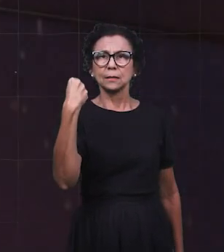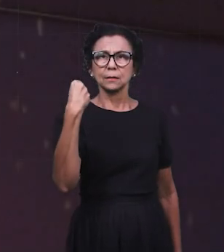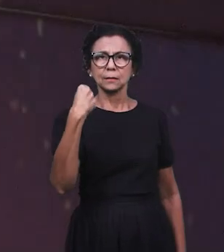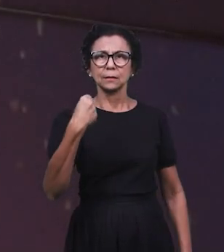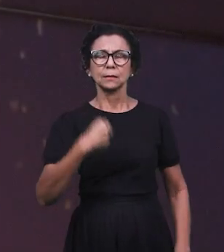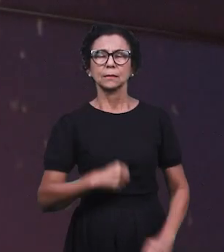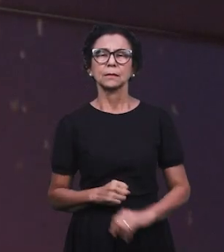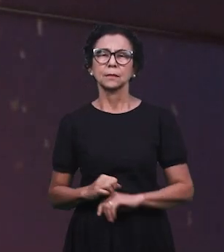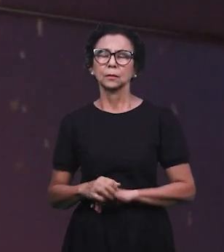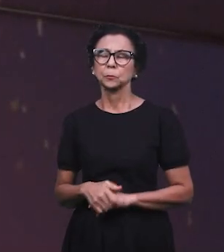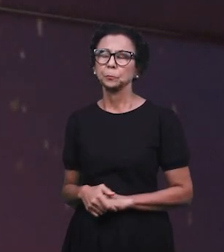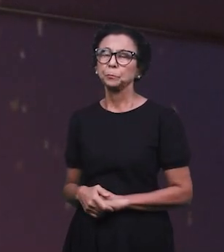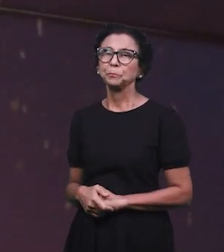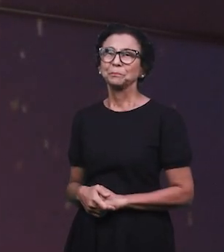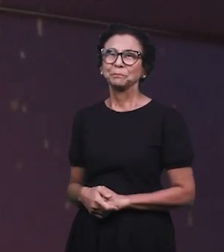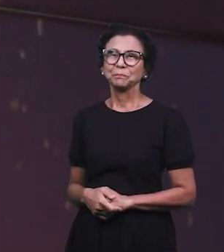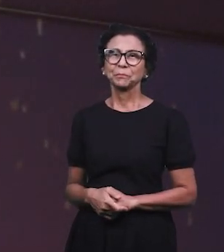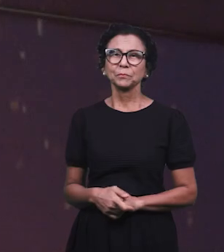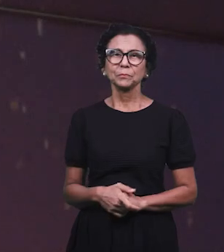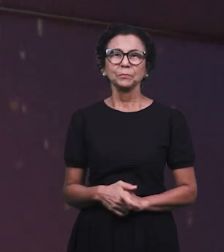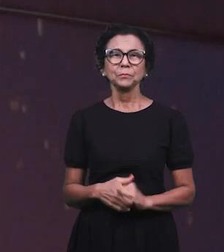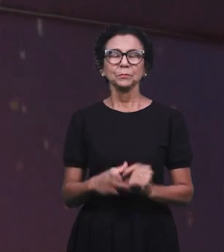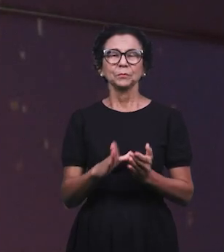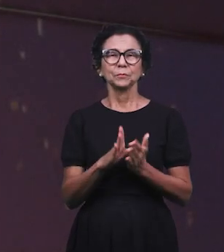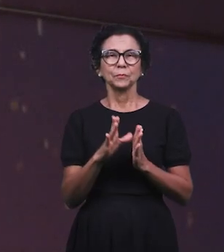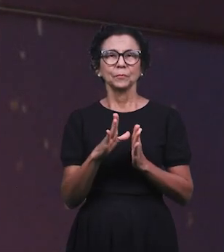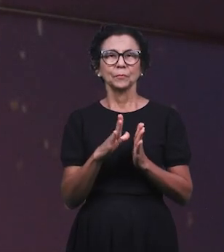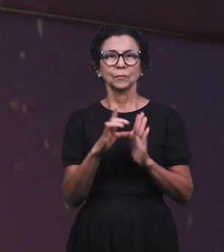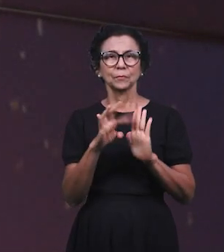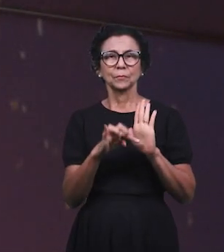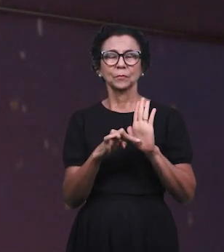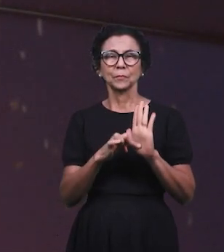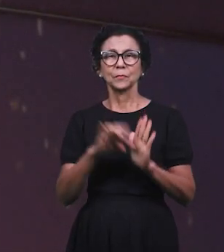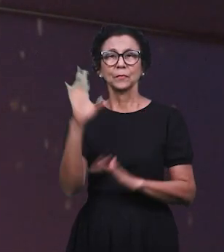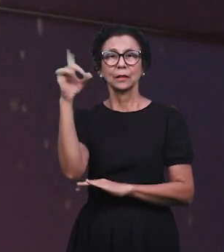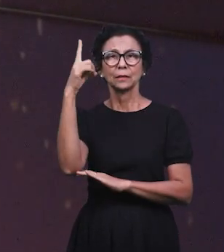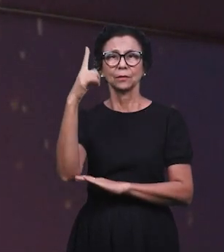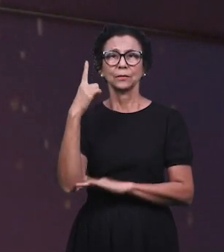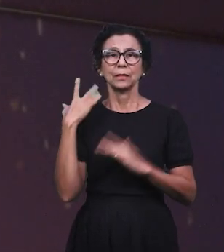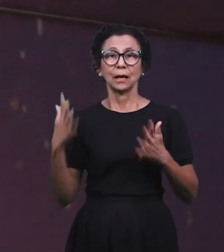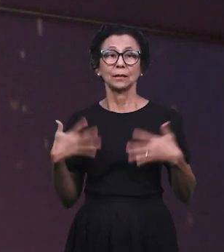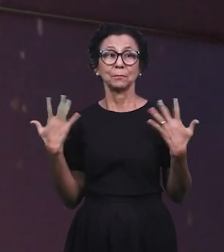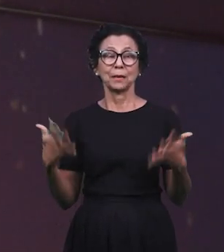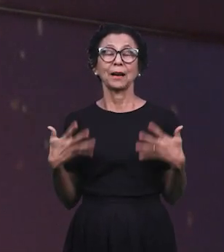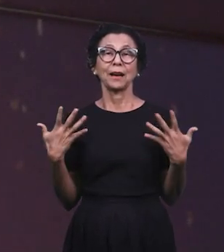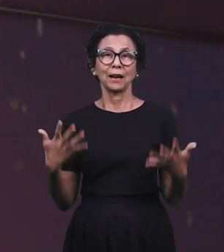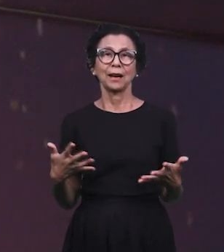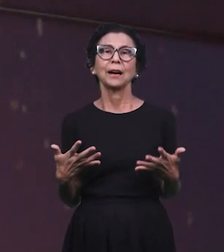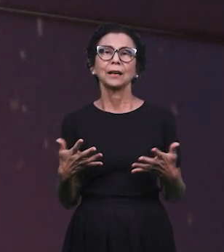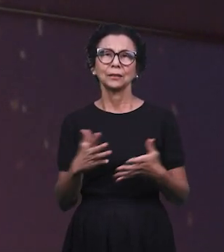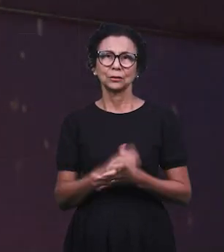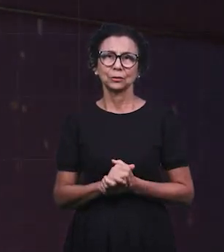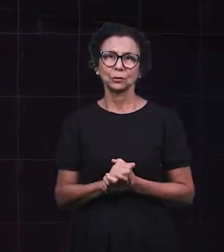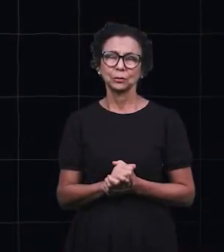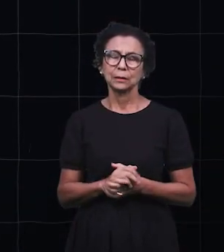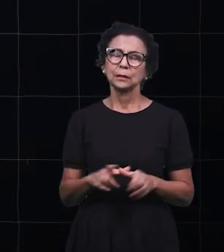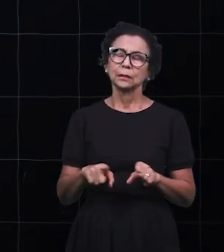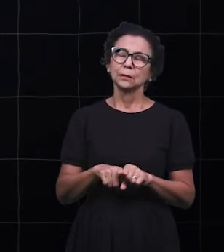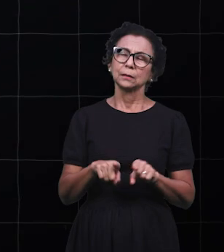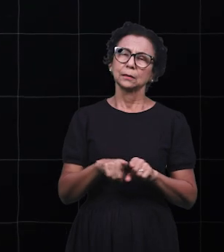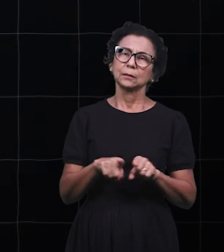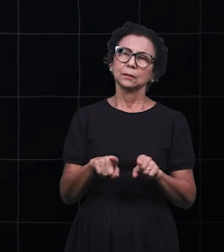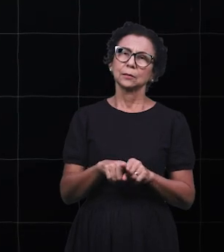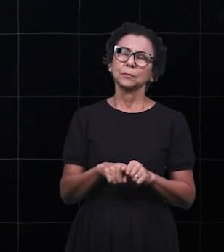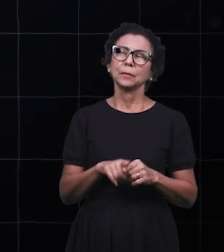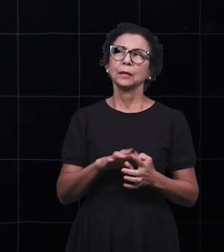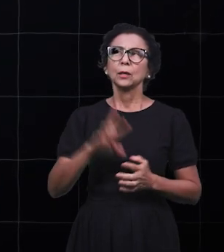16:33. Davi era um servo animoso, a palavra fala isso, né? Davi era animoso. E Isaías fala assim também, né? "Eu te esforço, eu te